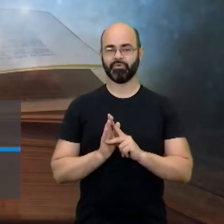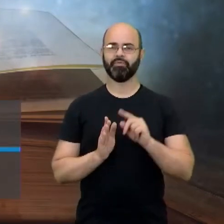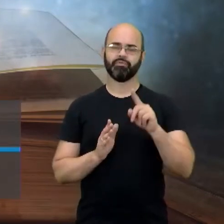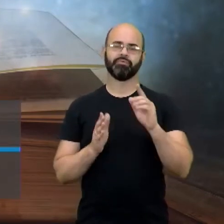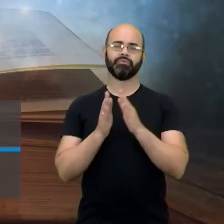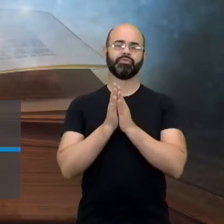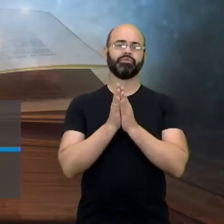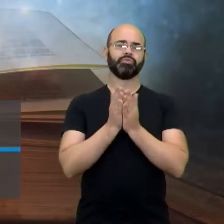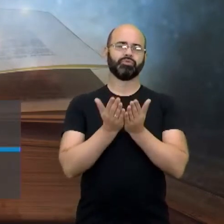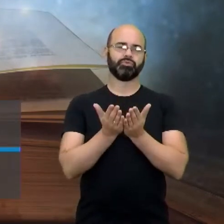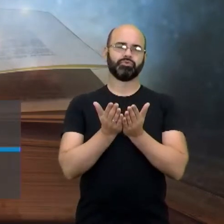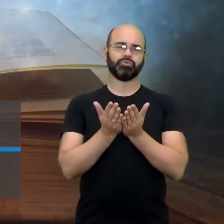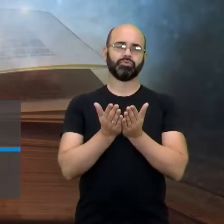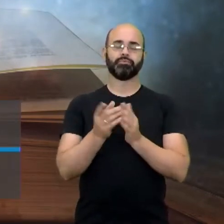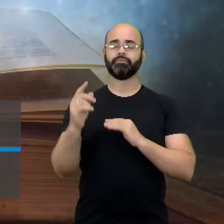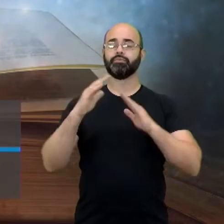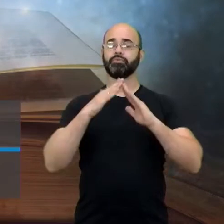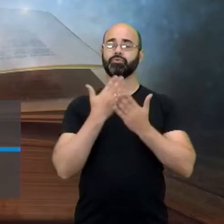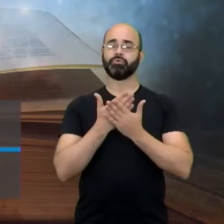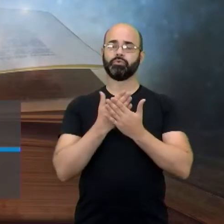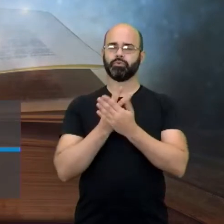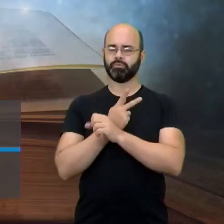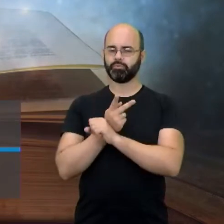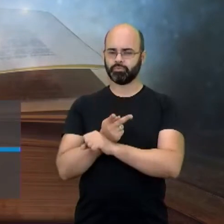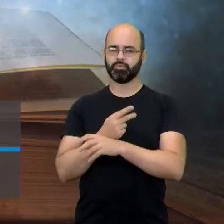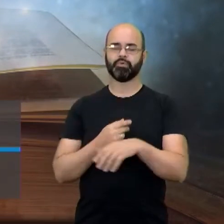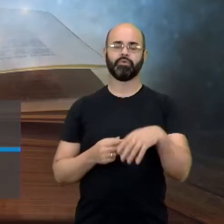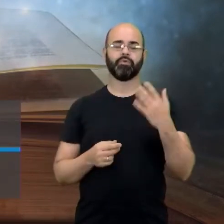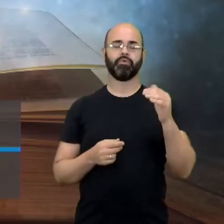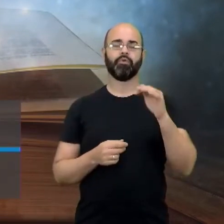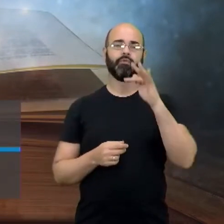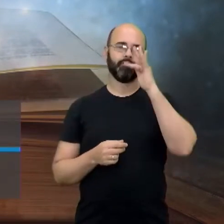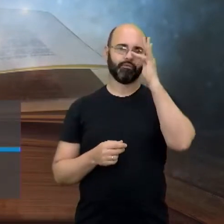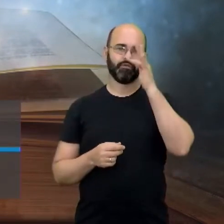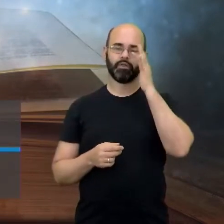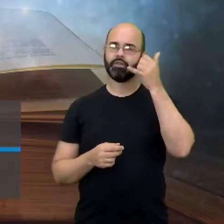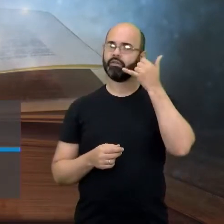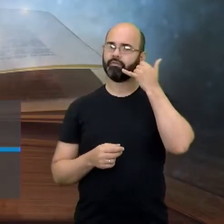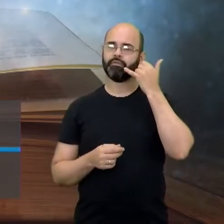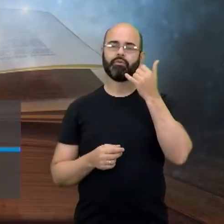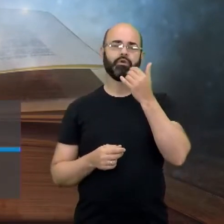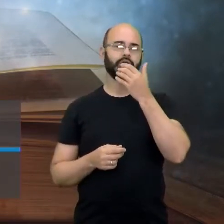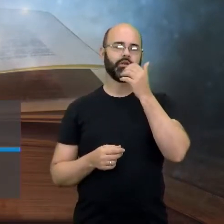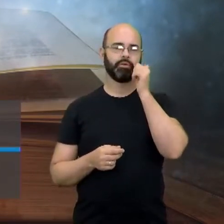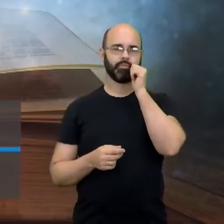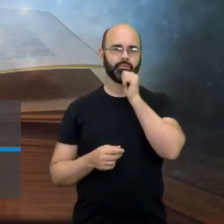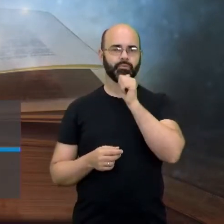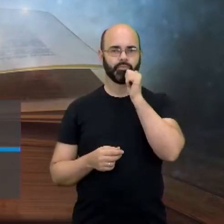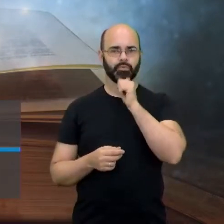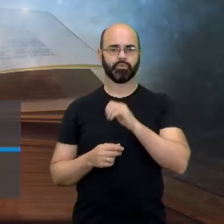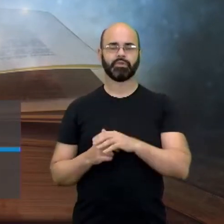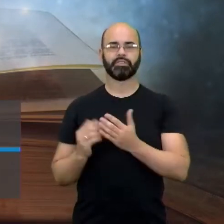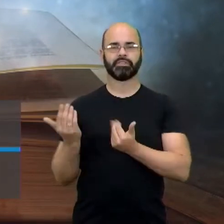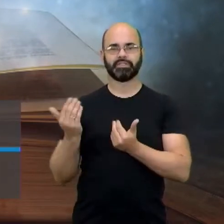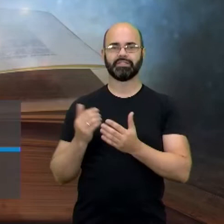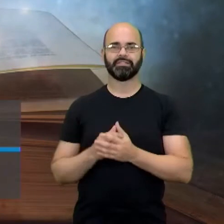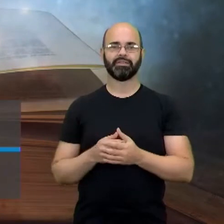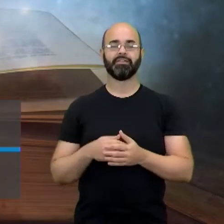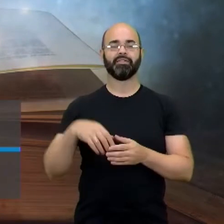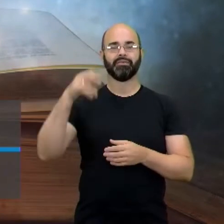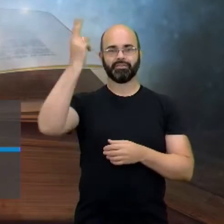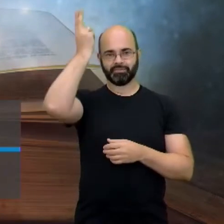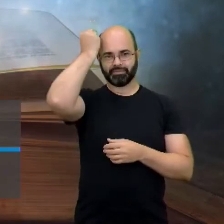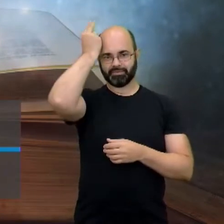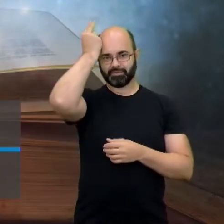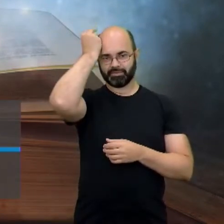acha. Tem Flor, Telefone, Moça, de Carlos Drummond de Andrade, tem Teleco, o Coelhinho, de Murilo